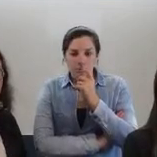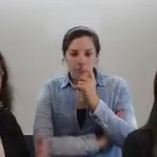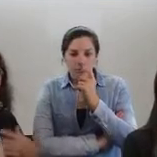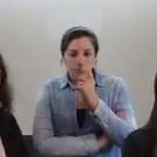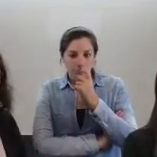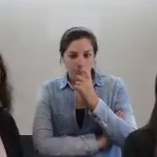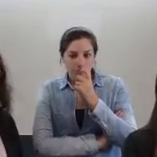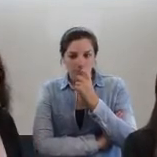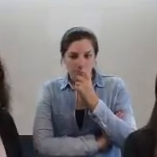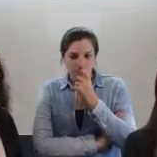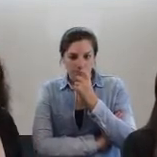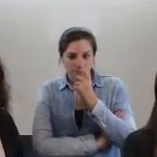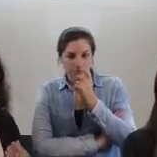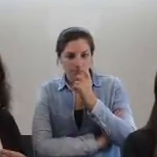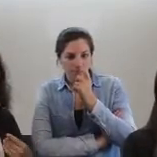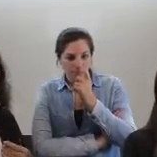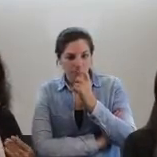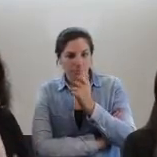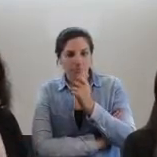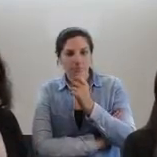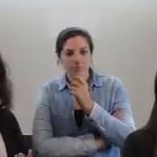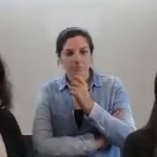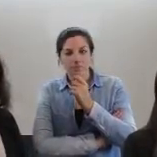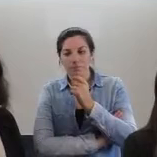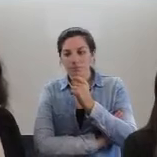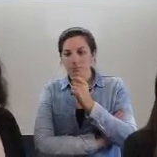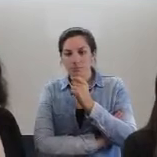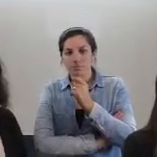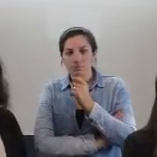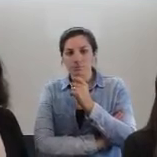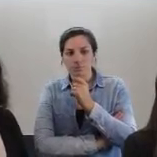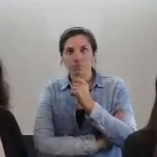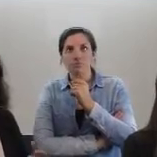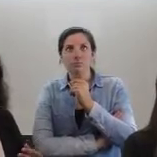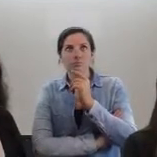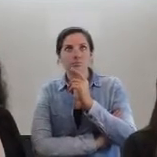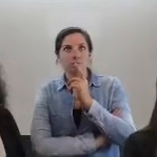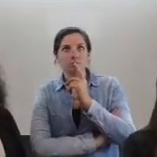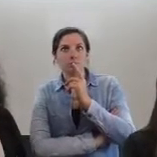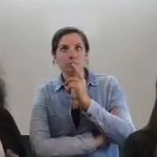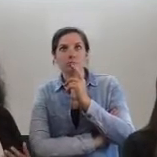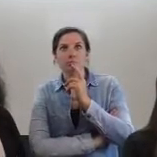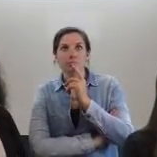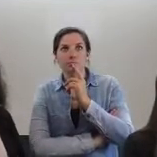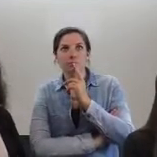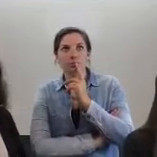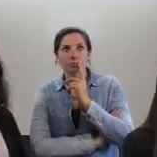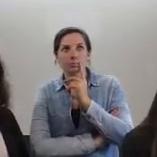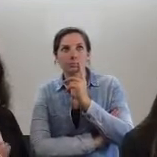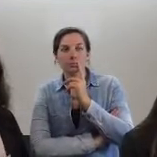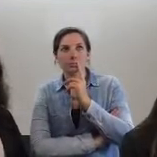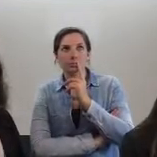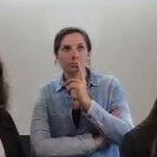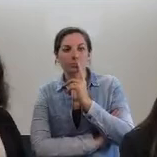todas as áreas e o quão é atualizado. Porque uma preocupação dos professores é